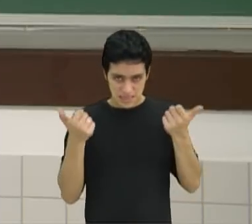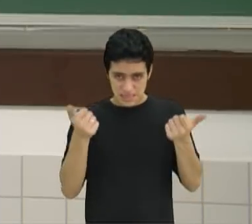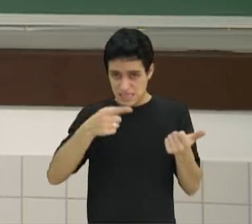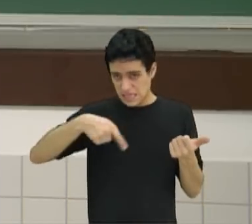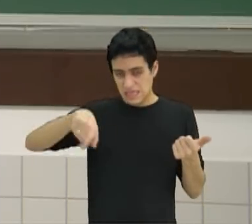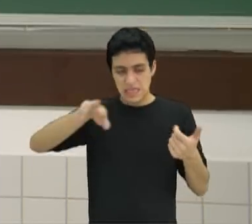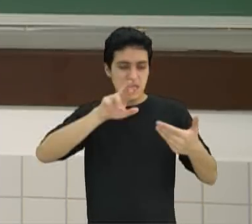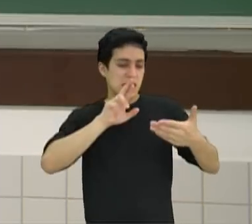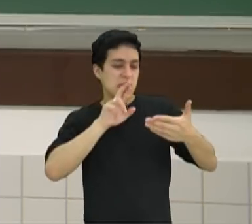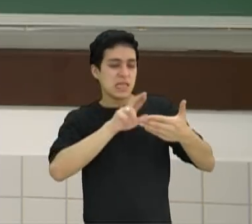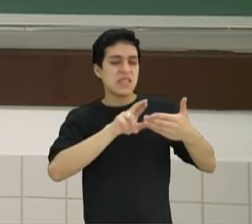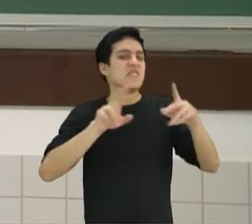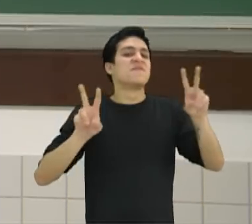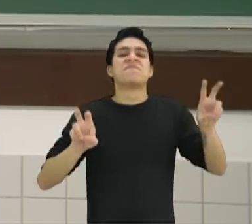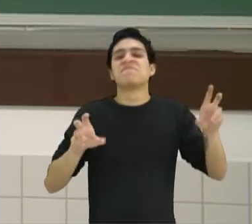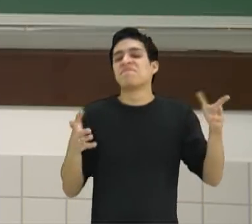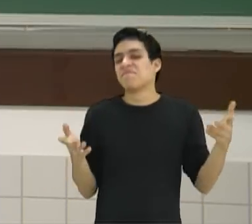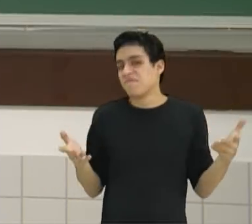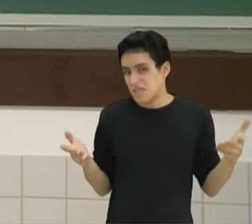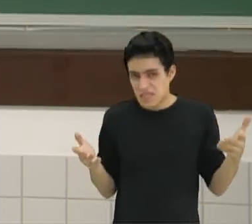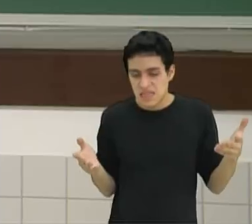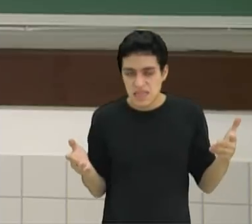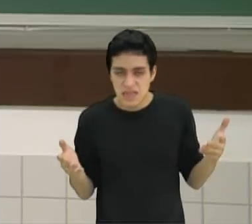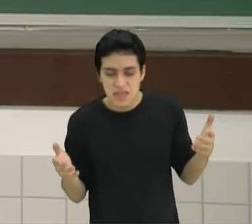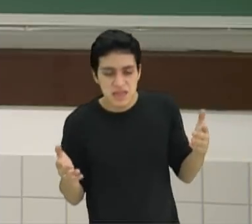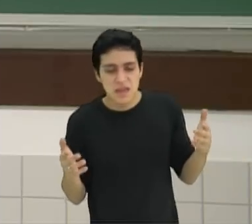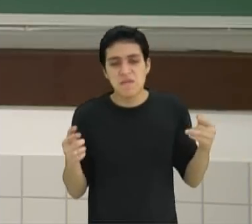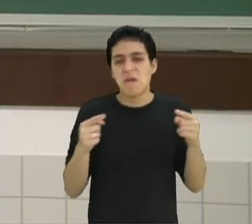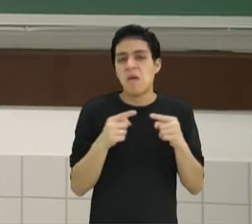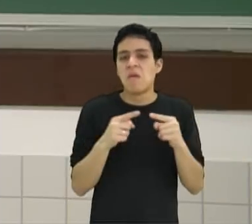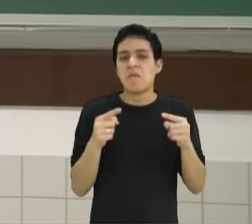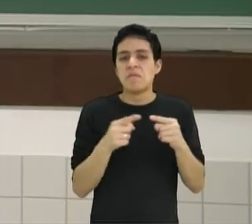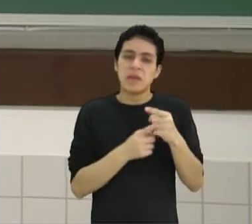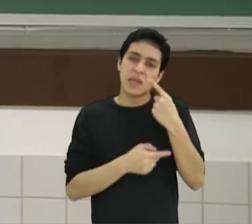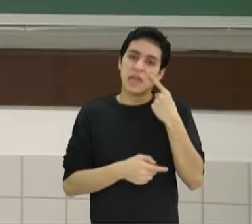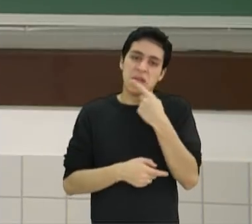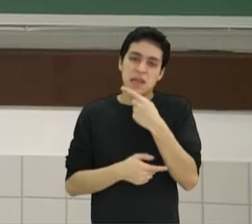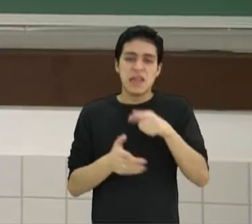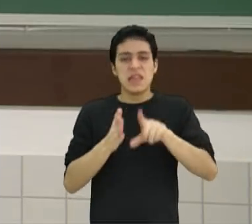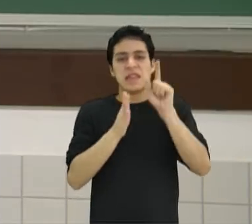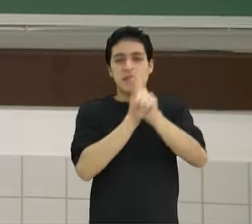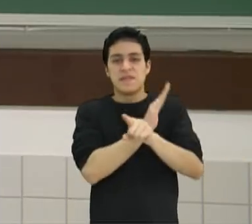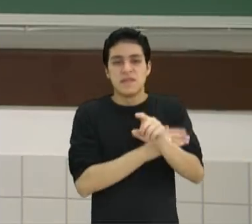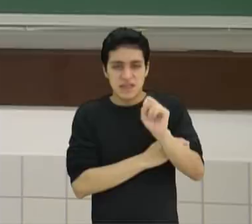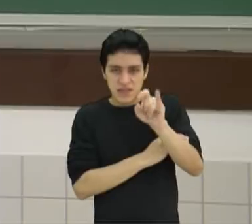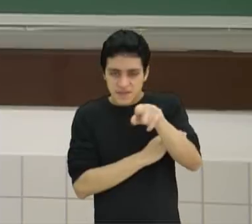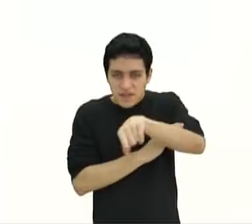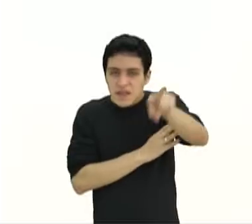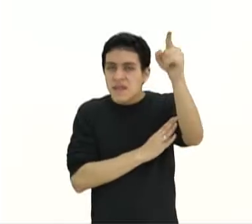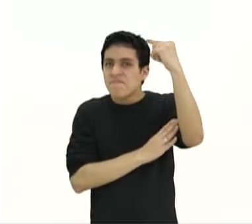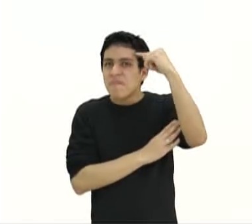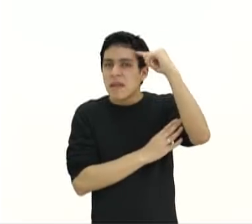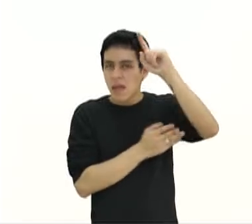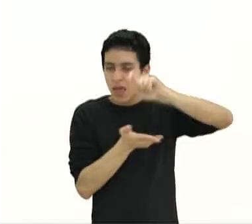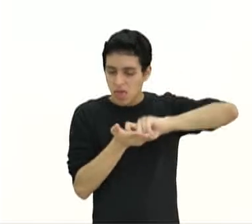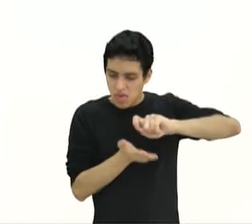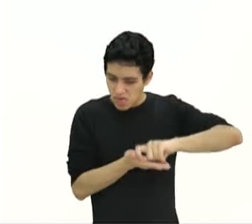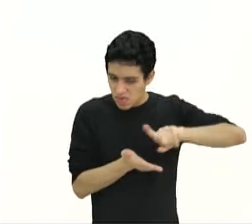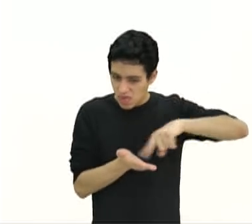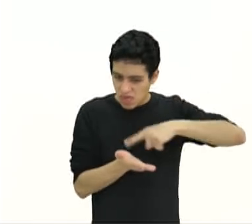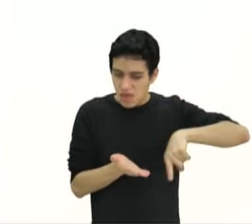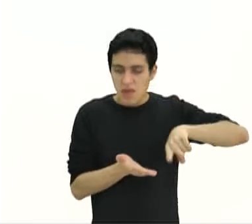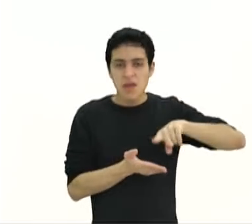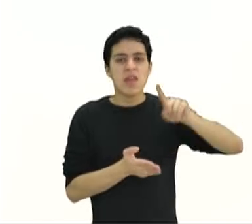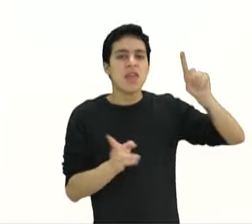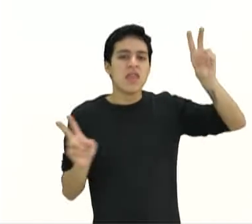Respondeu sobre o trecho destacado. Qual opção é a correta? Se você pensou e anotou,